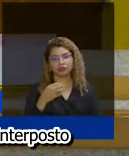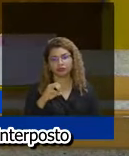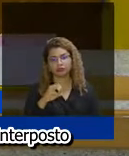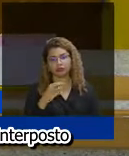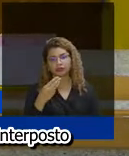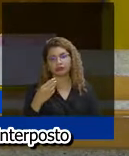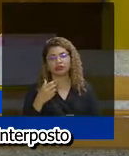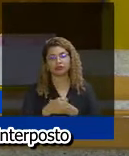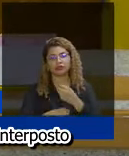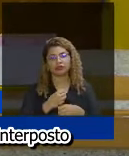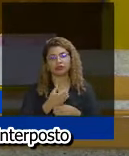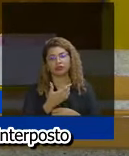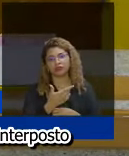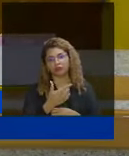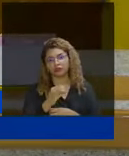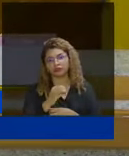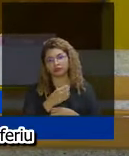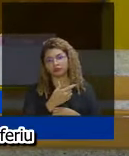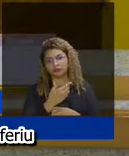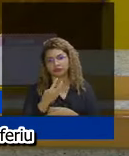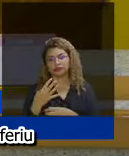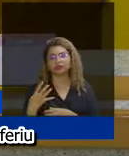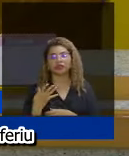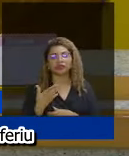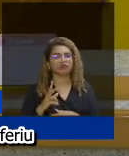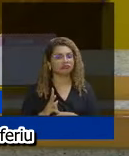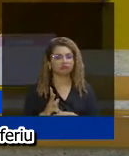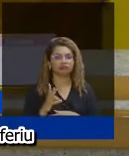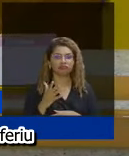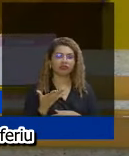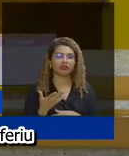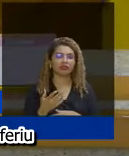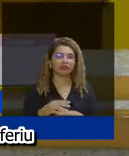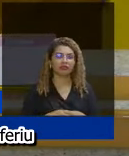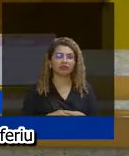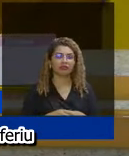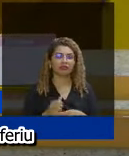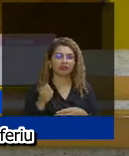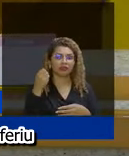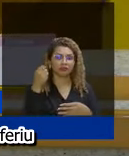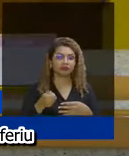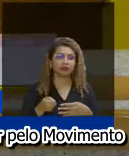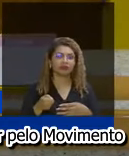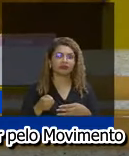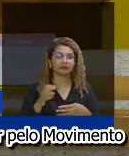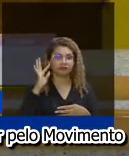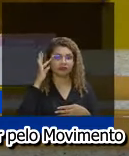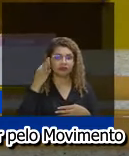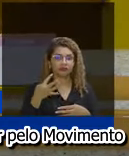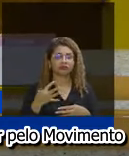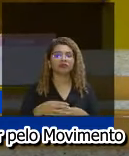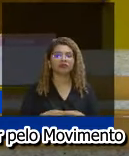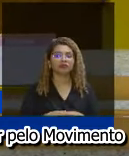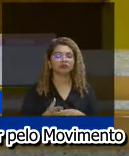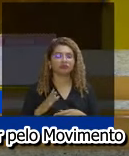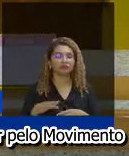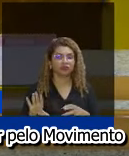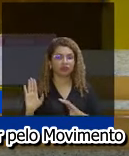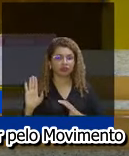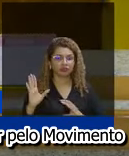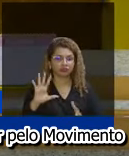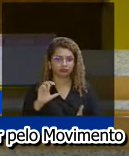8434/2024, que negou provimento ao recurso interposto e manteve a sentença de primeiro grau, que indeferiu o pedido de registro de candidatura